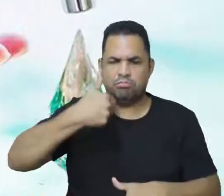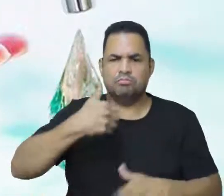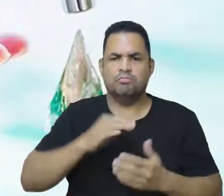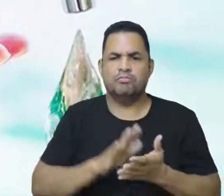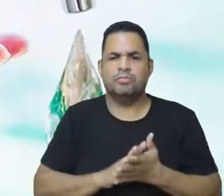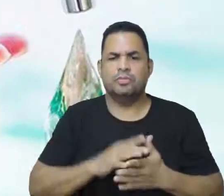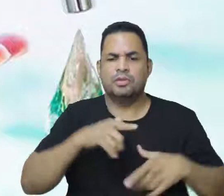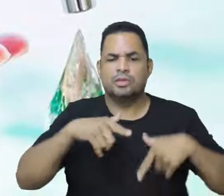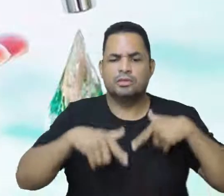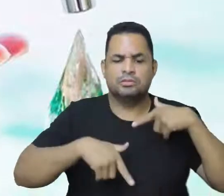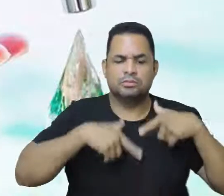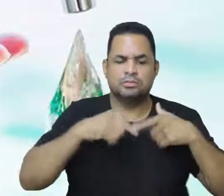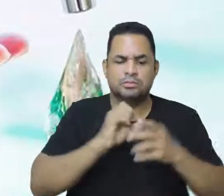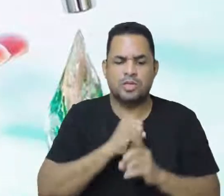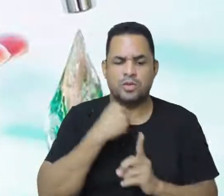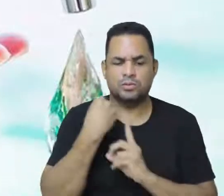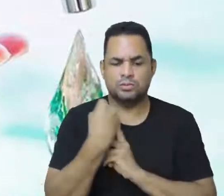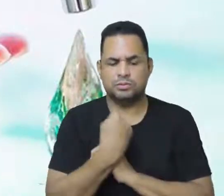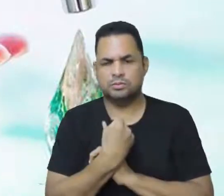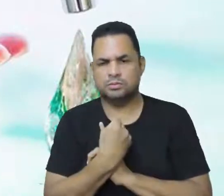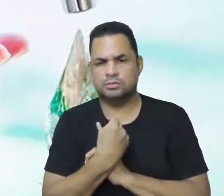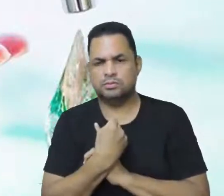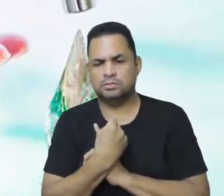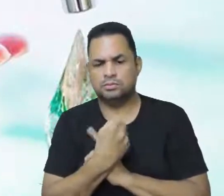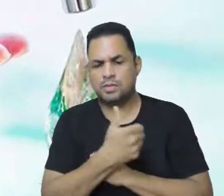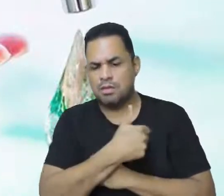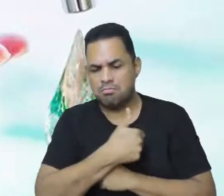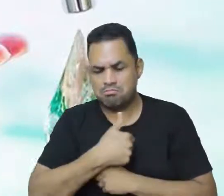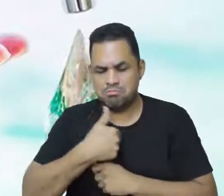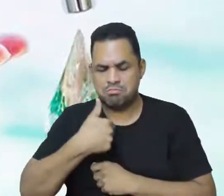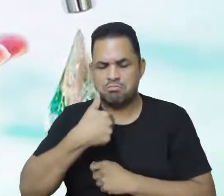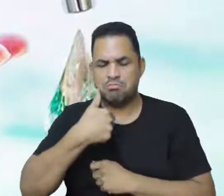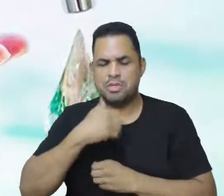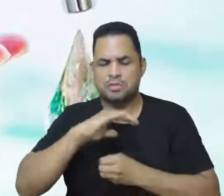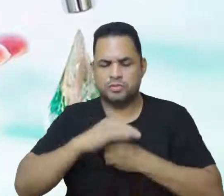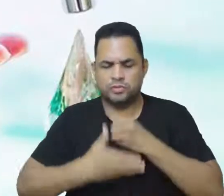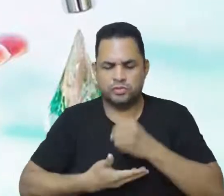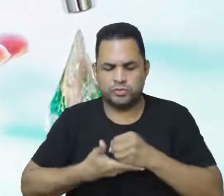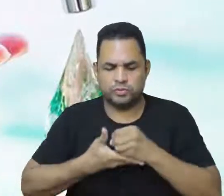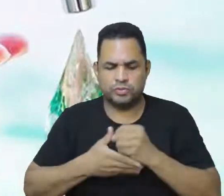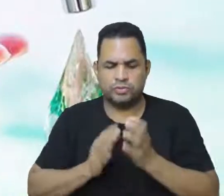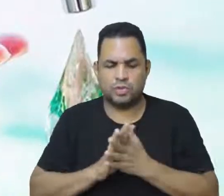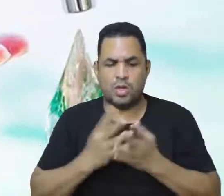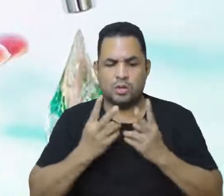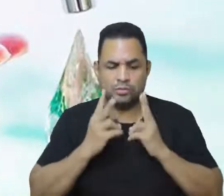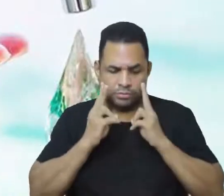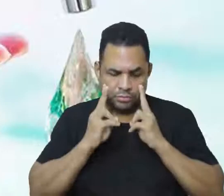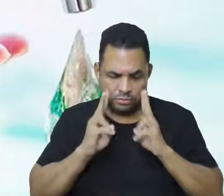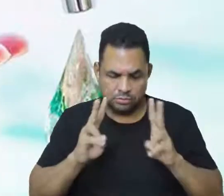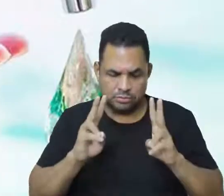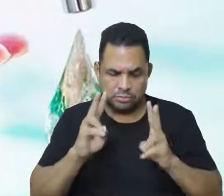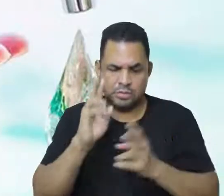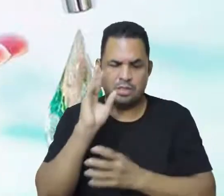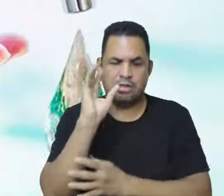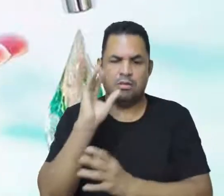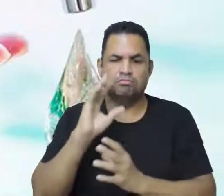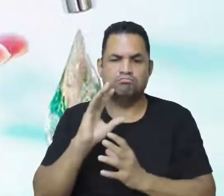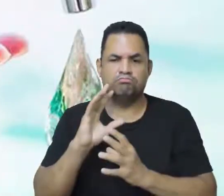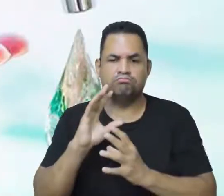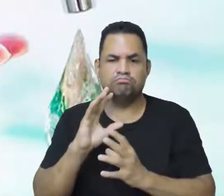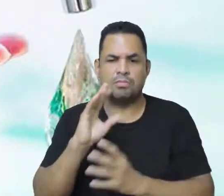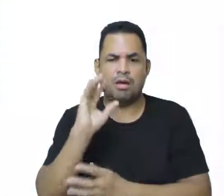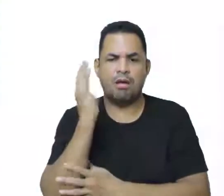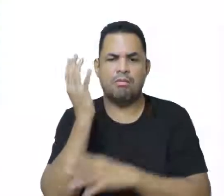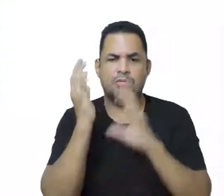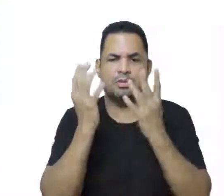trabalhando para uma sociedade mais sustentável do ponto de vista ambiental. E você, o que é que tem